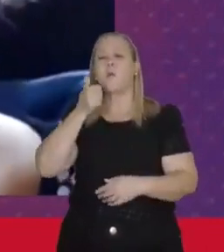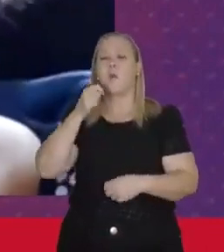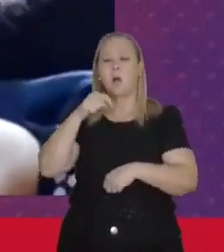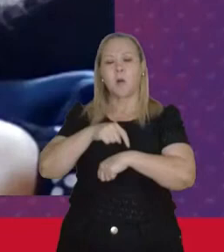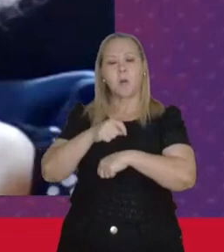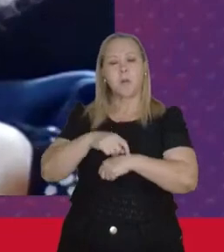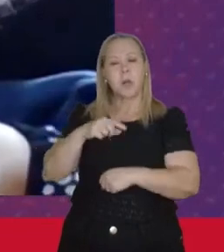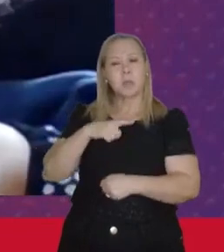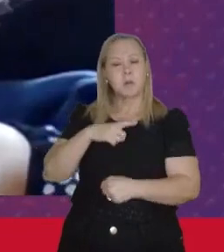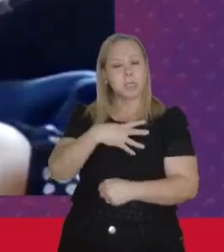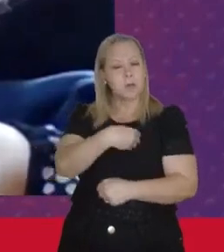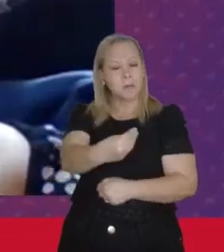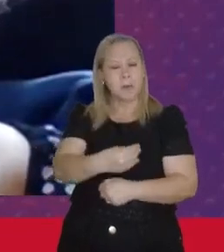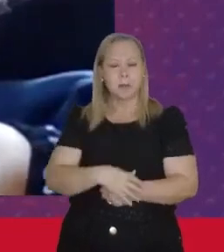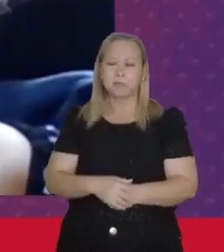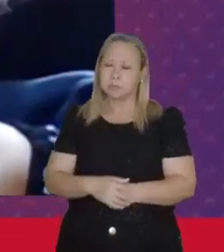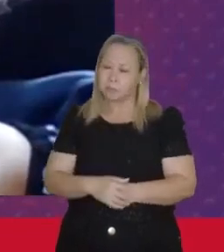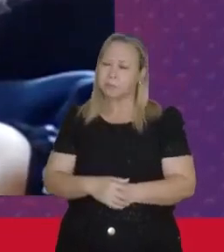essa criança.